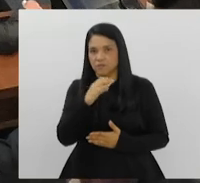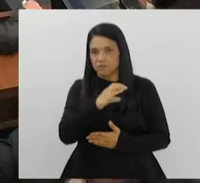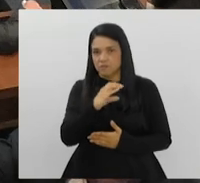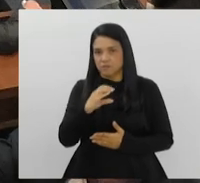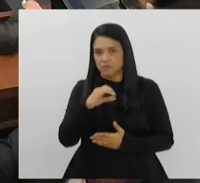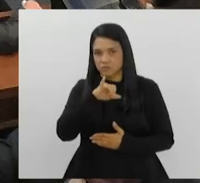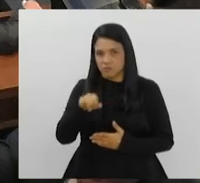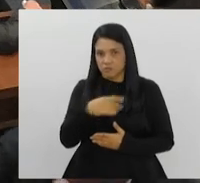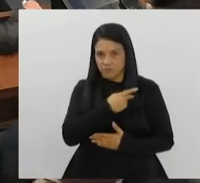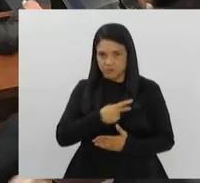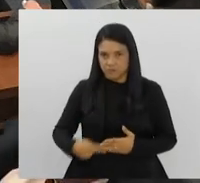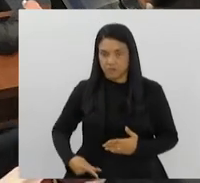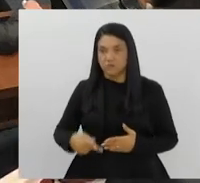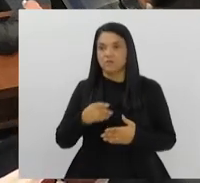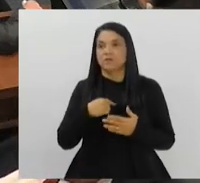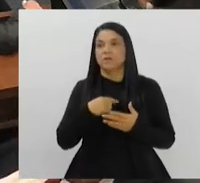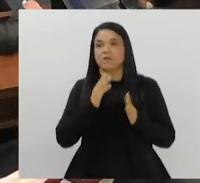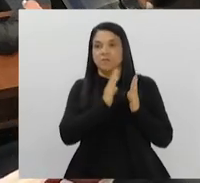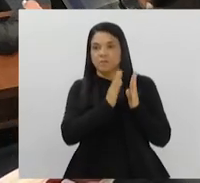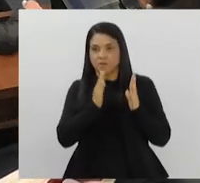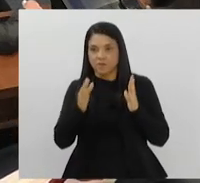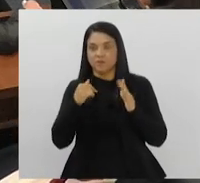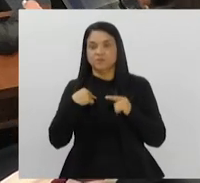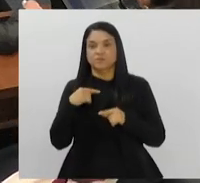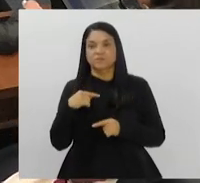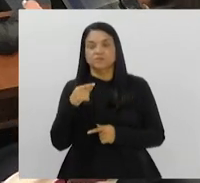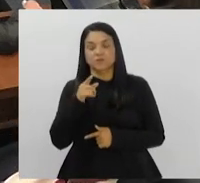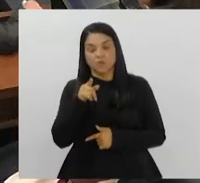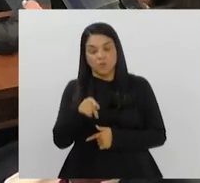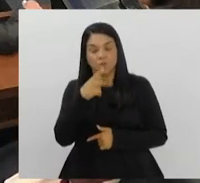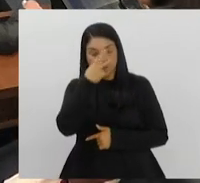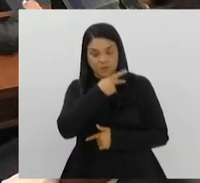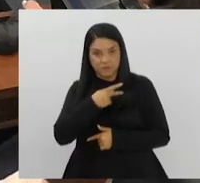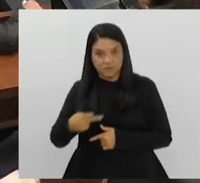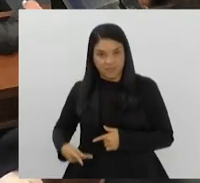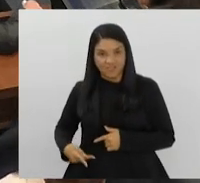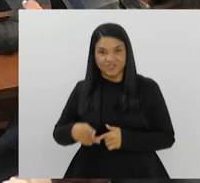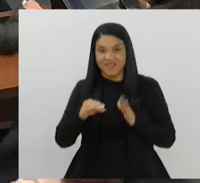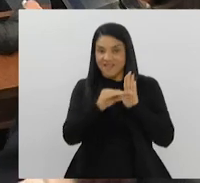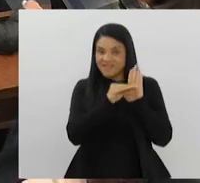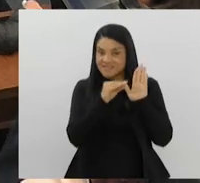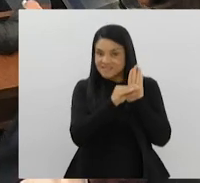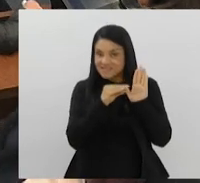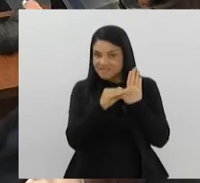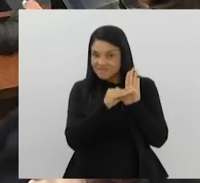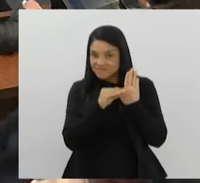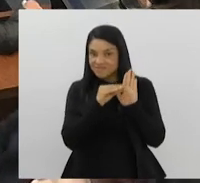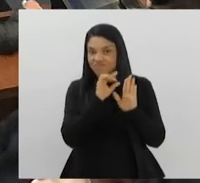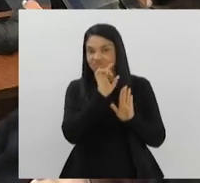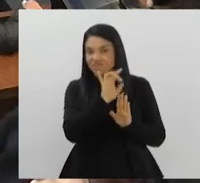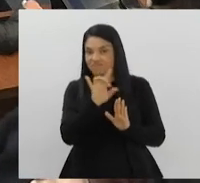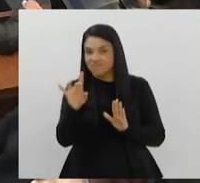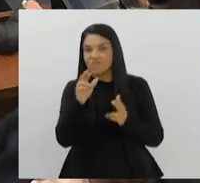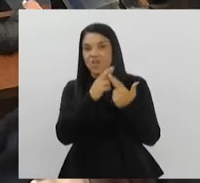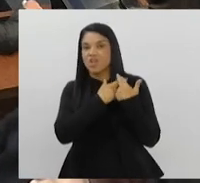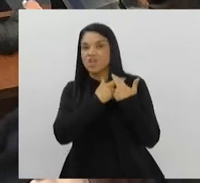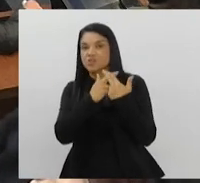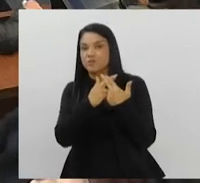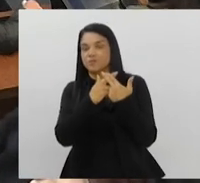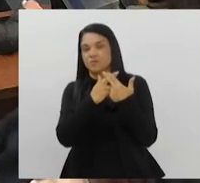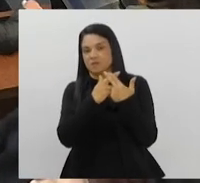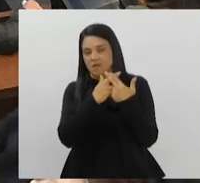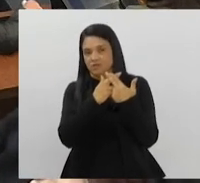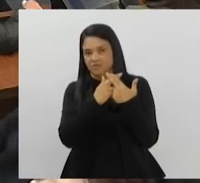ordem, presidente. E como a gente diz também, como o presidente falou aí, é individual, cada um tem a sua responsabilidade a respeito das